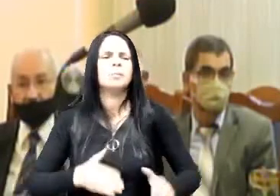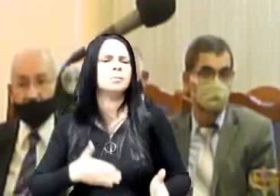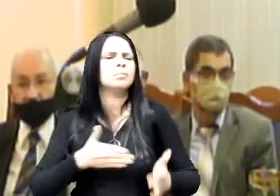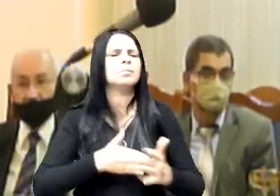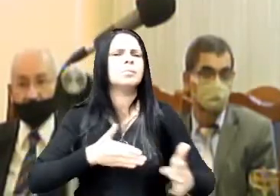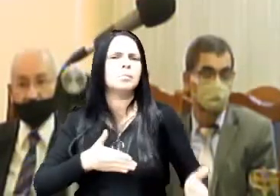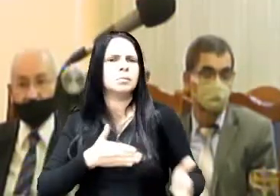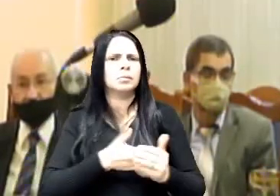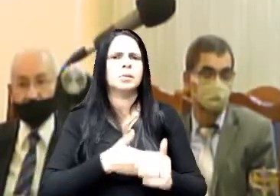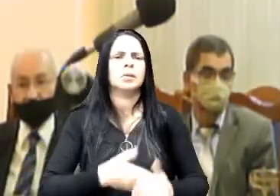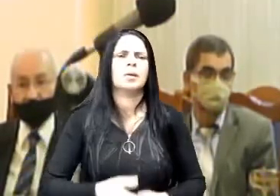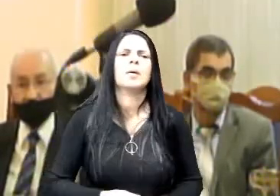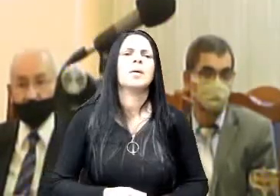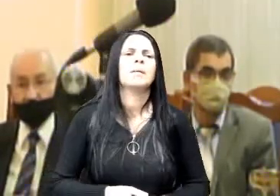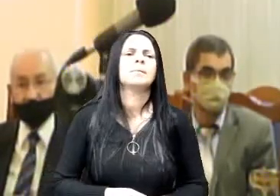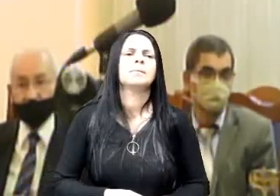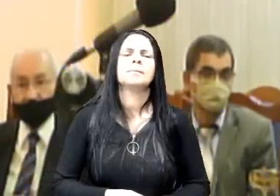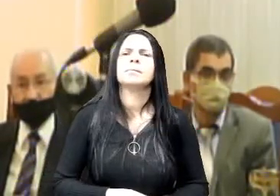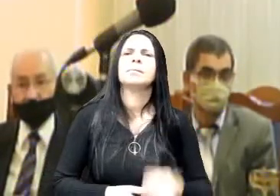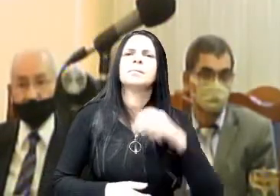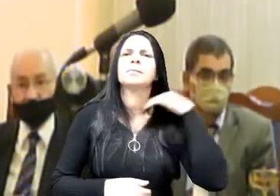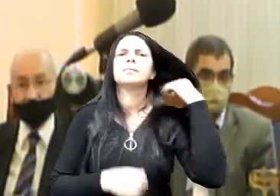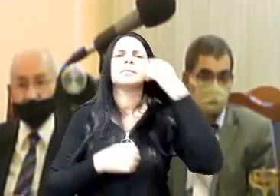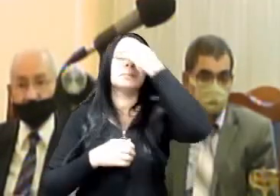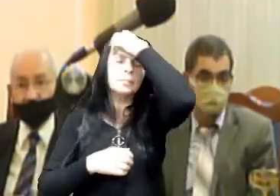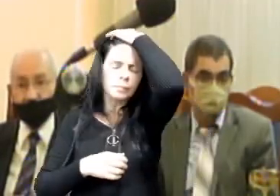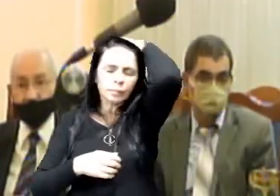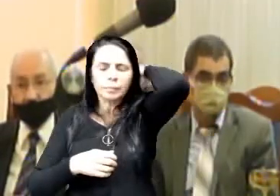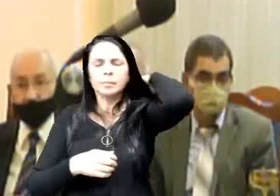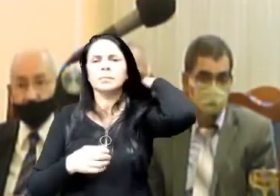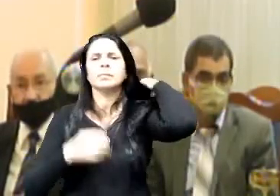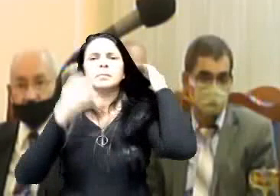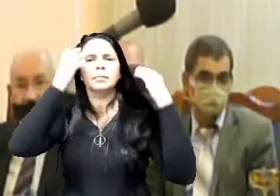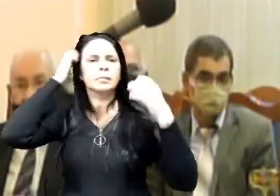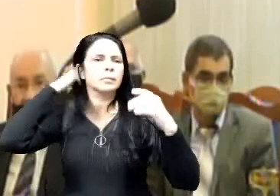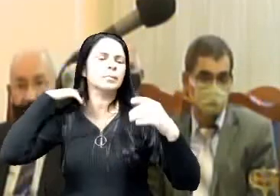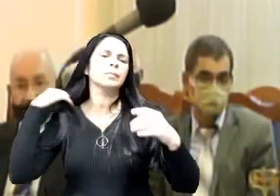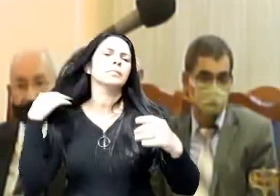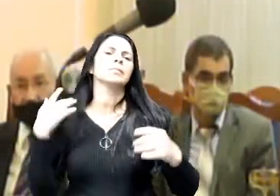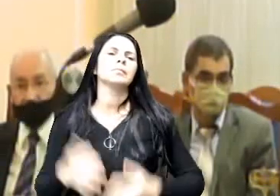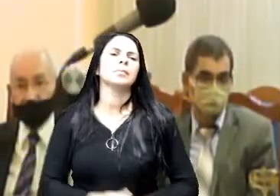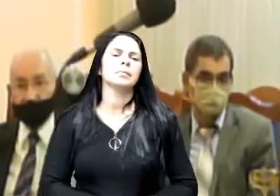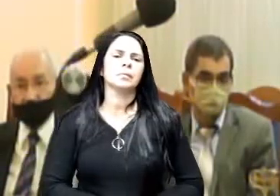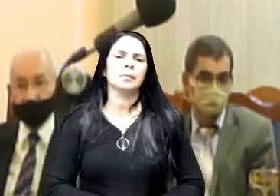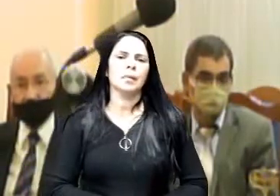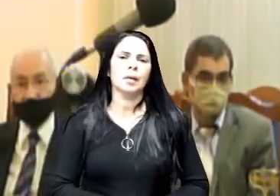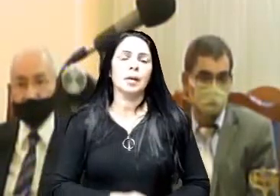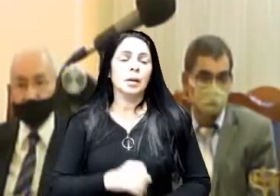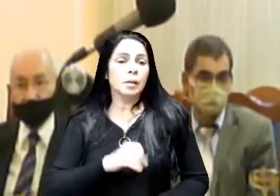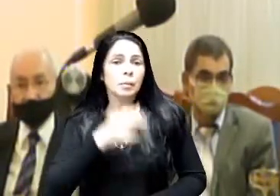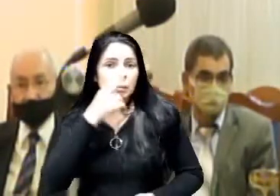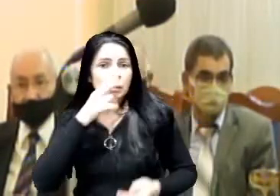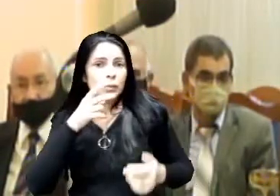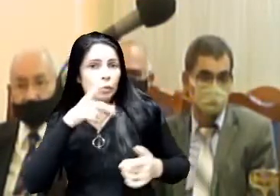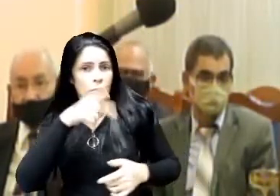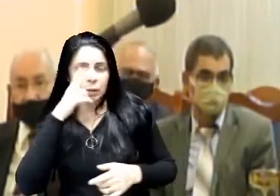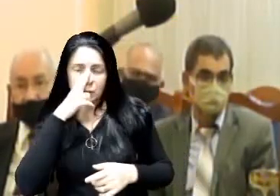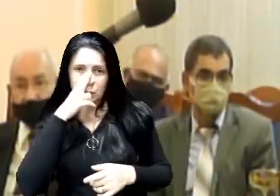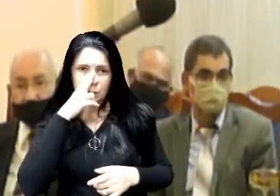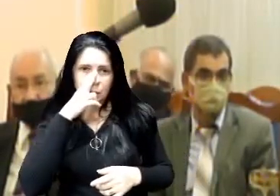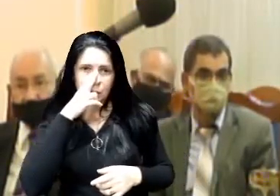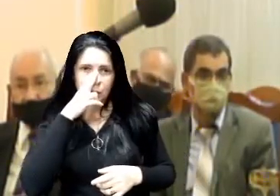a Deus. Mesmo estando em Cristo, guarde isso. Isso não nos isenta de lutas.